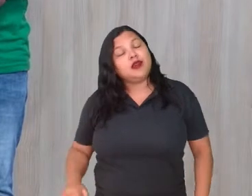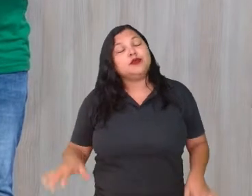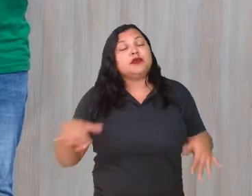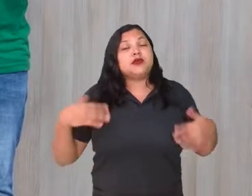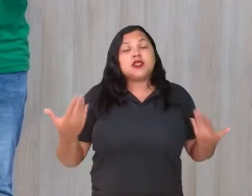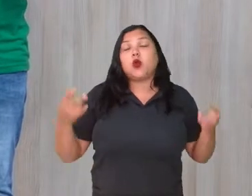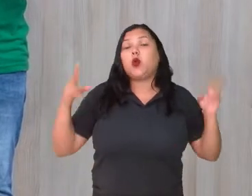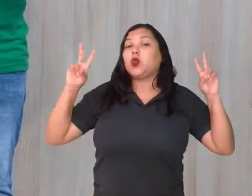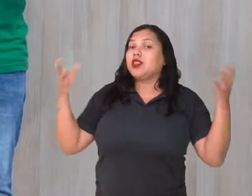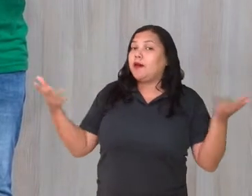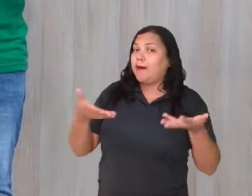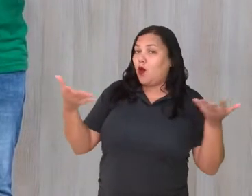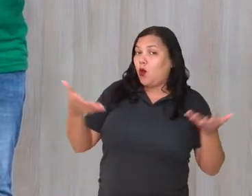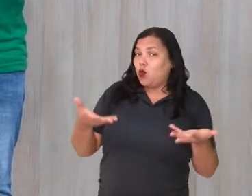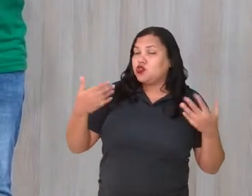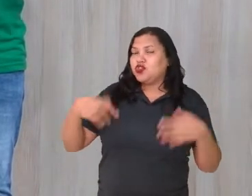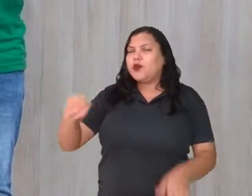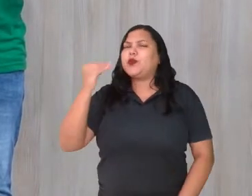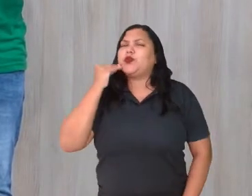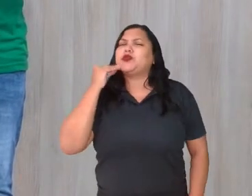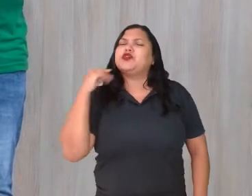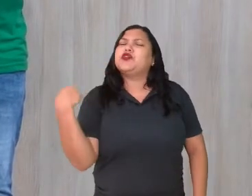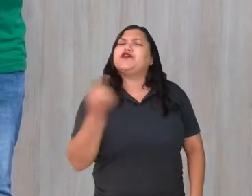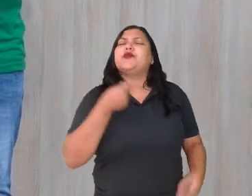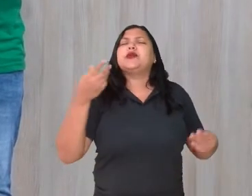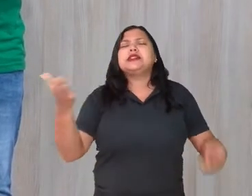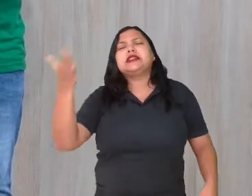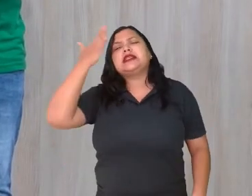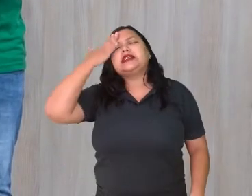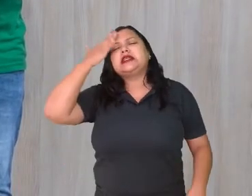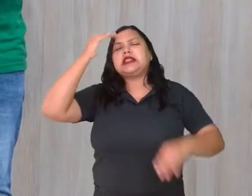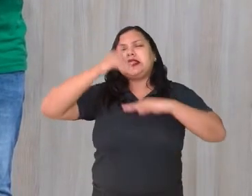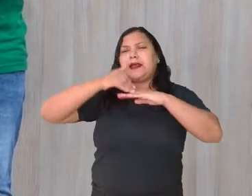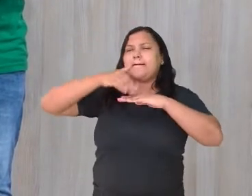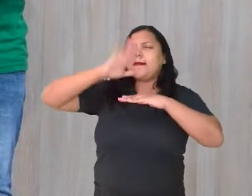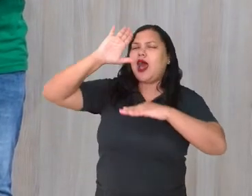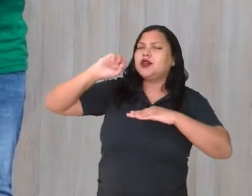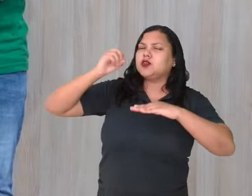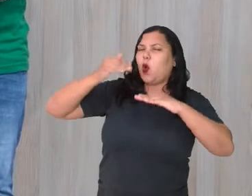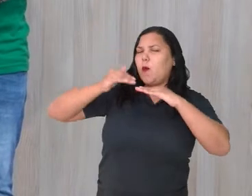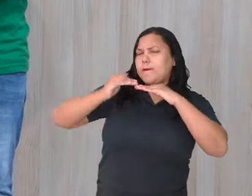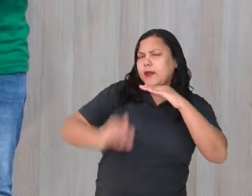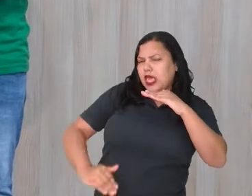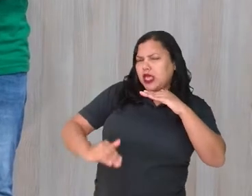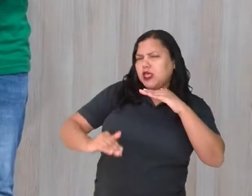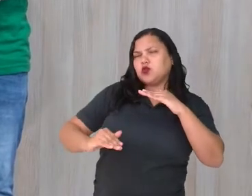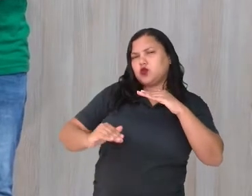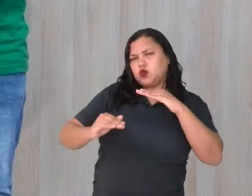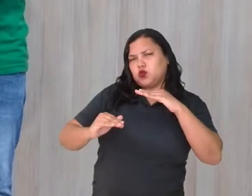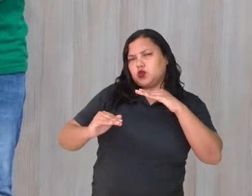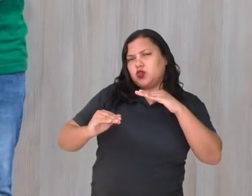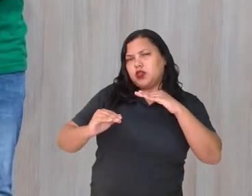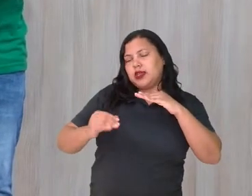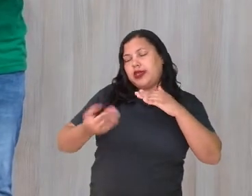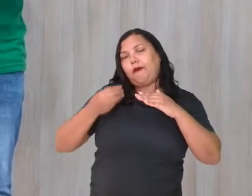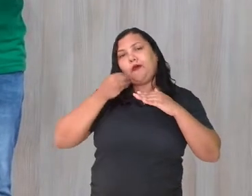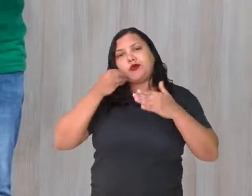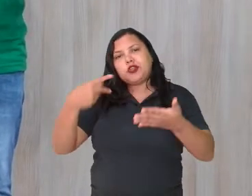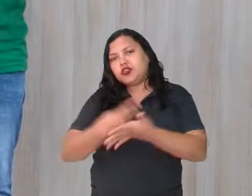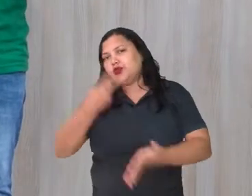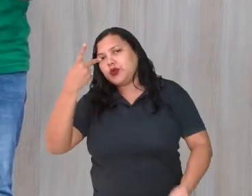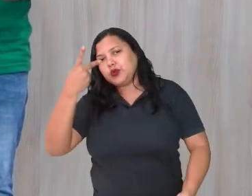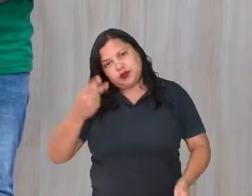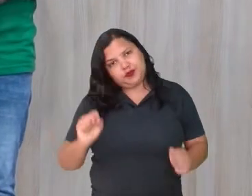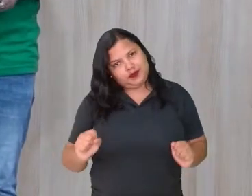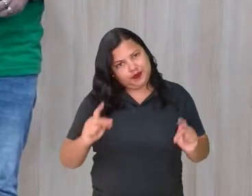chance, o que a gente vai tentar aqui é tentar entender o que é ter mais ou menos chance, ou seja, é uma ideia intuitiva que você já tem com o